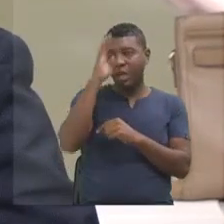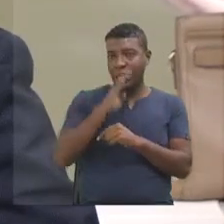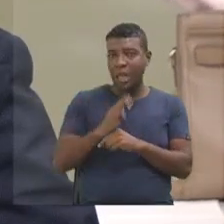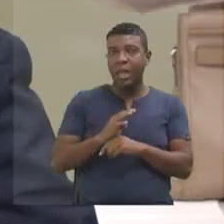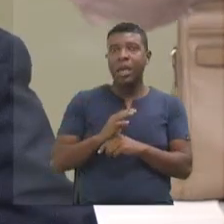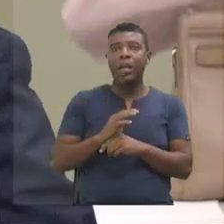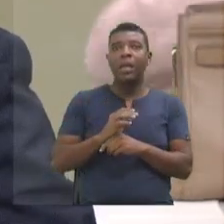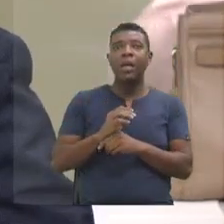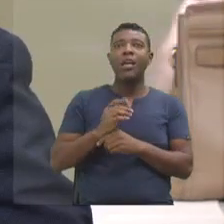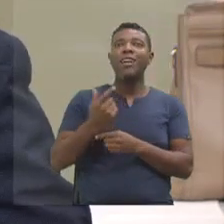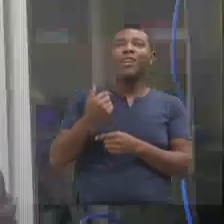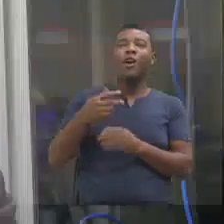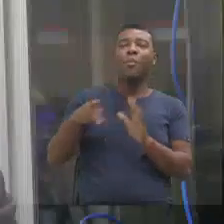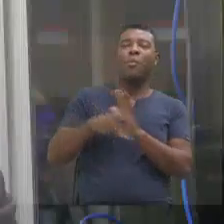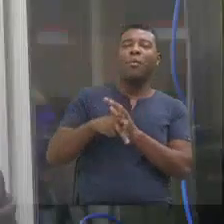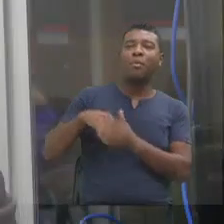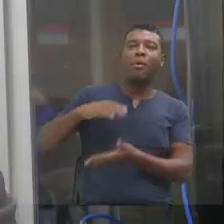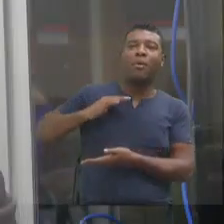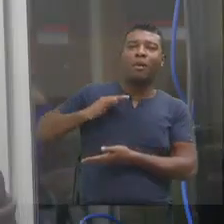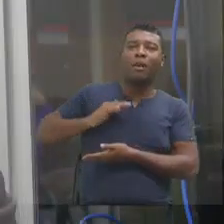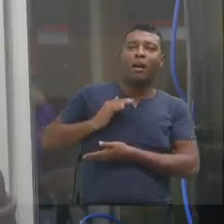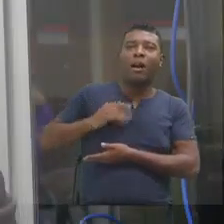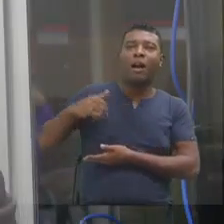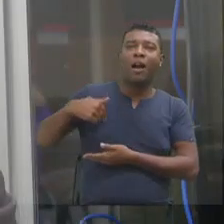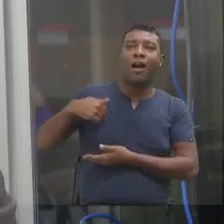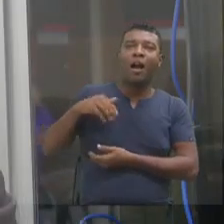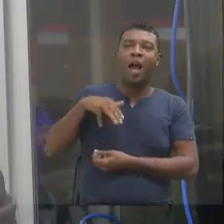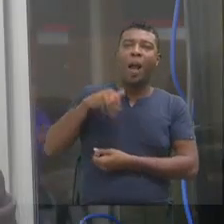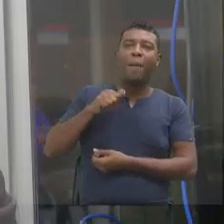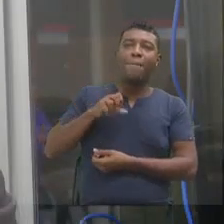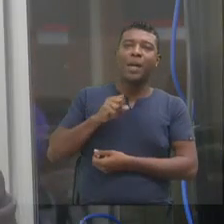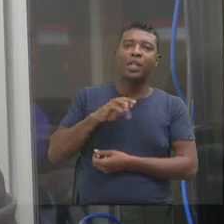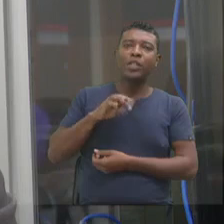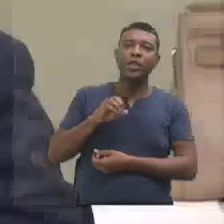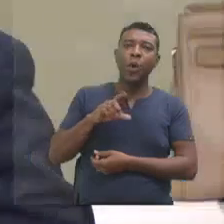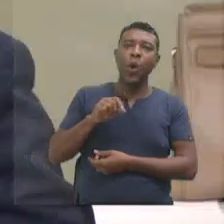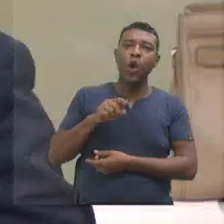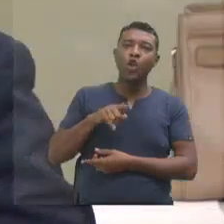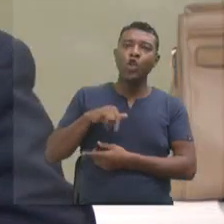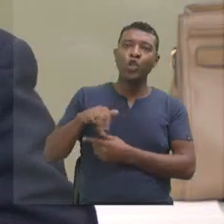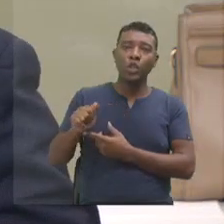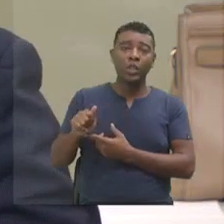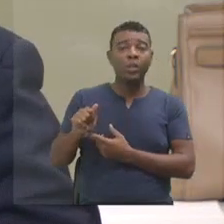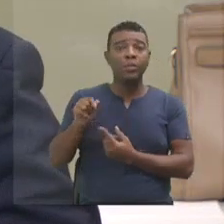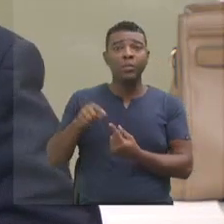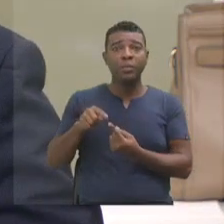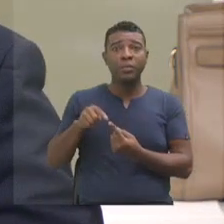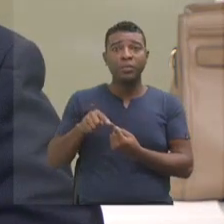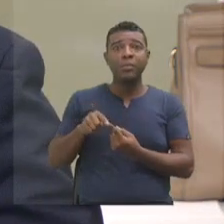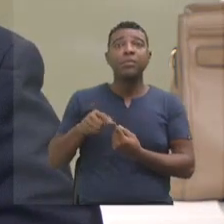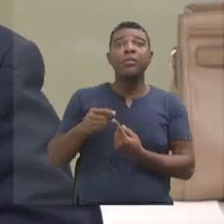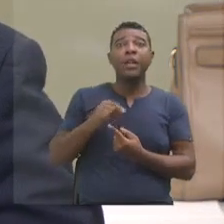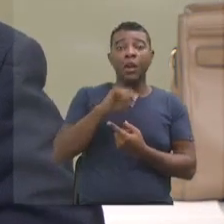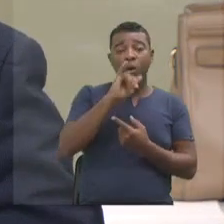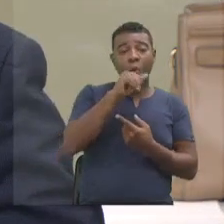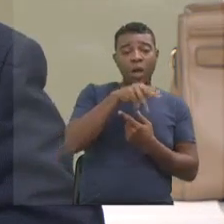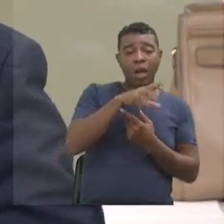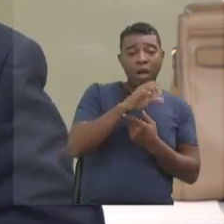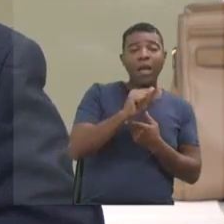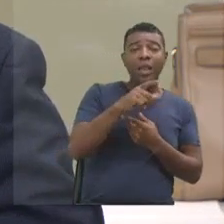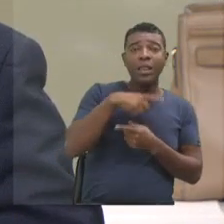opinião minha nós temos mamógrafo suficientes no Brasil como um todo o INCA ele preconiza